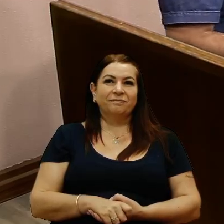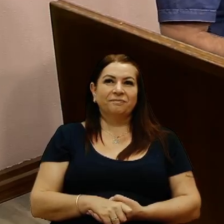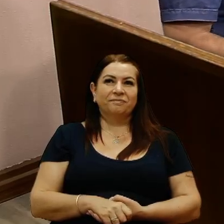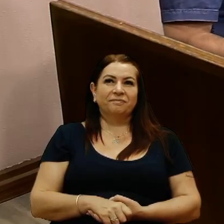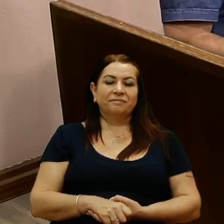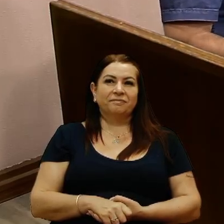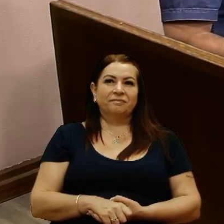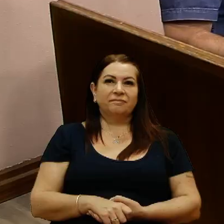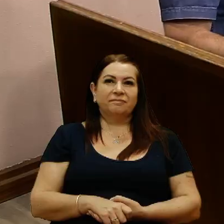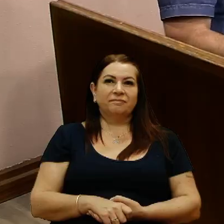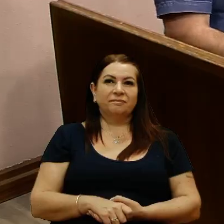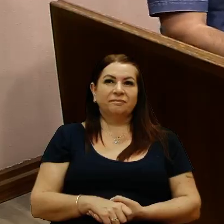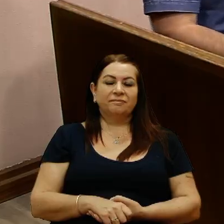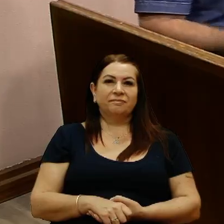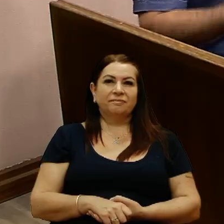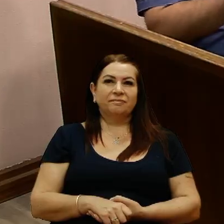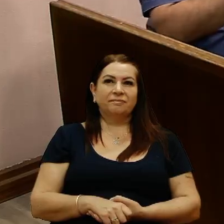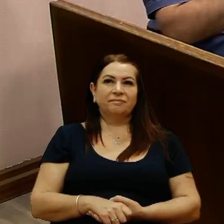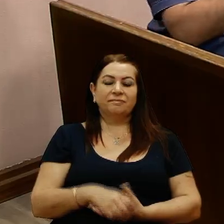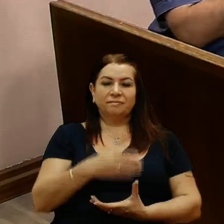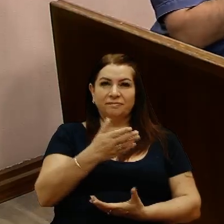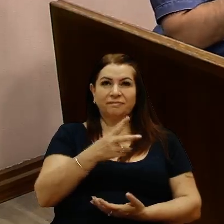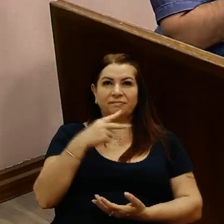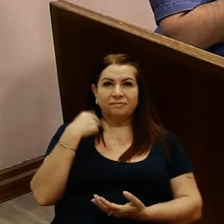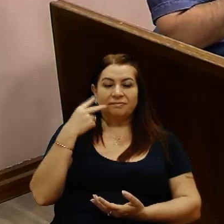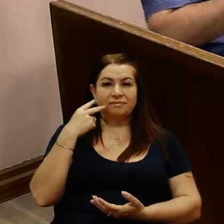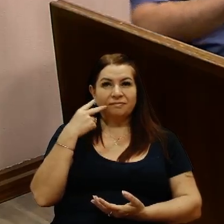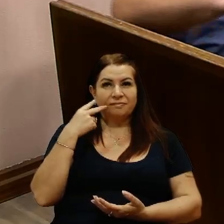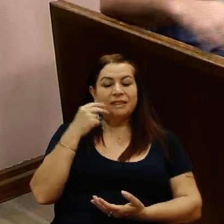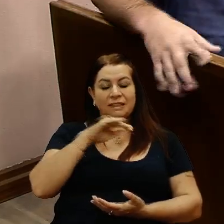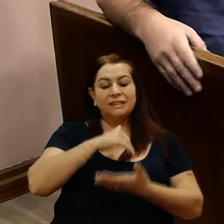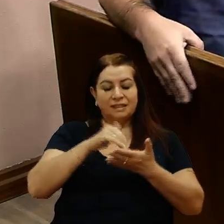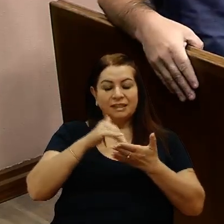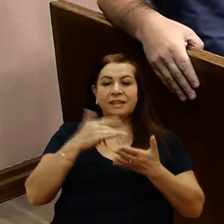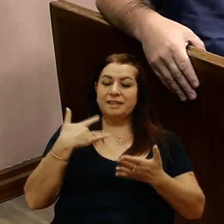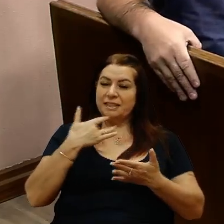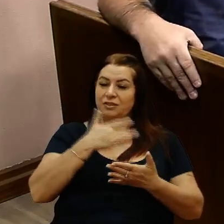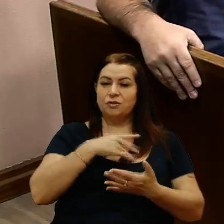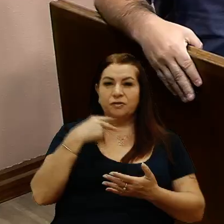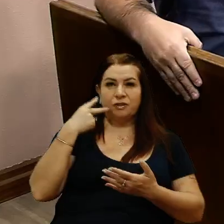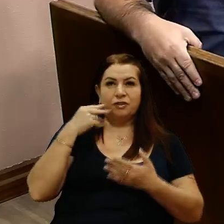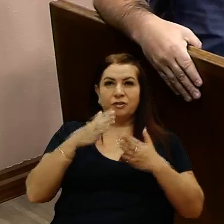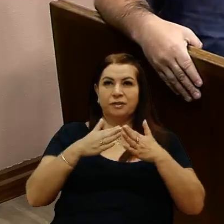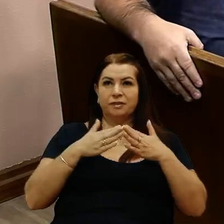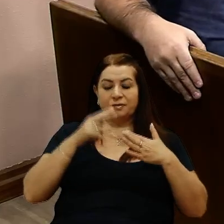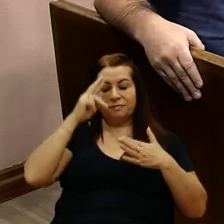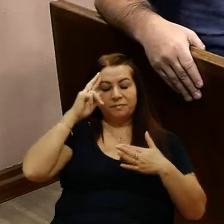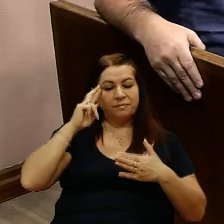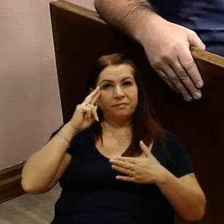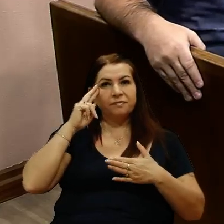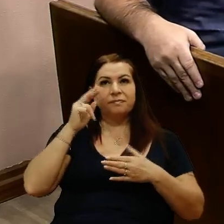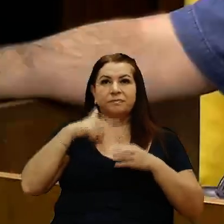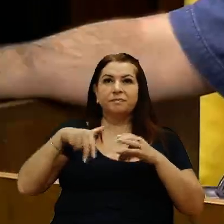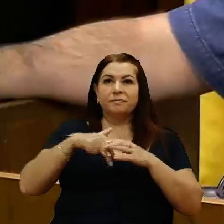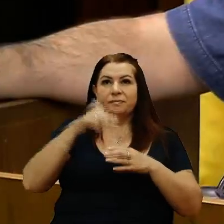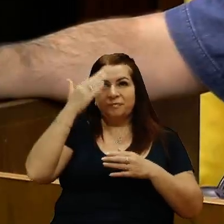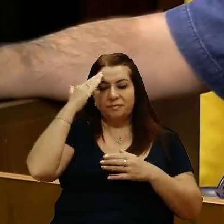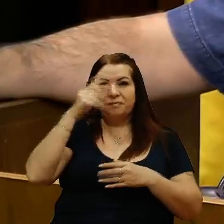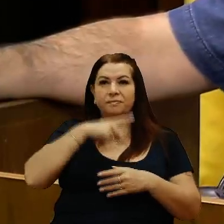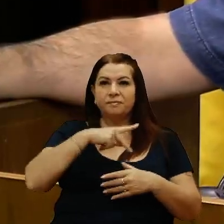Posso... Com a palavra, secretário de Saúde, vereador licenciado Rafael Bueno, da tribuna. Obrigado,